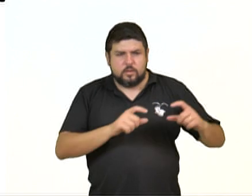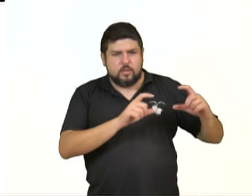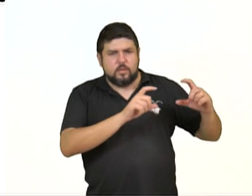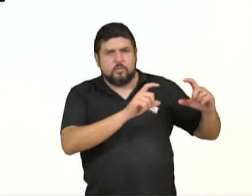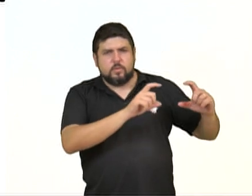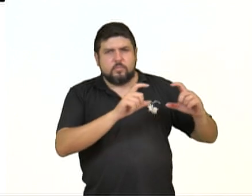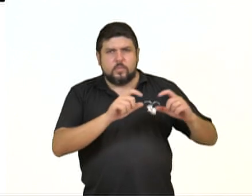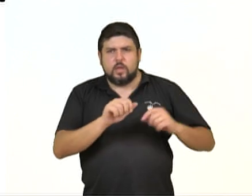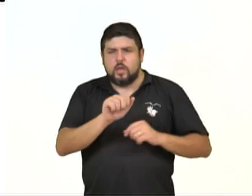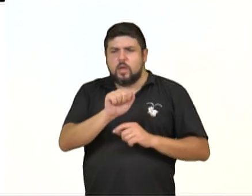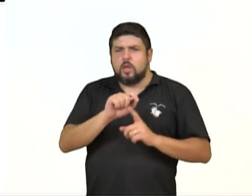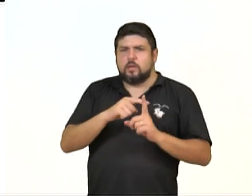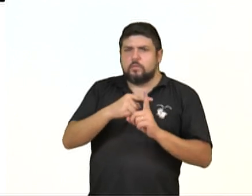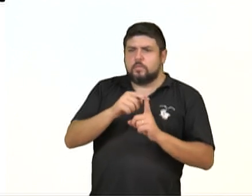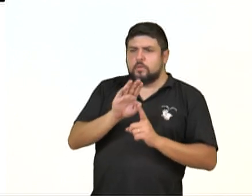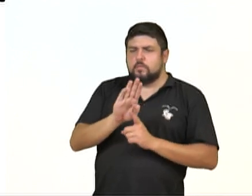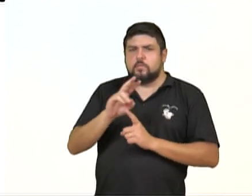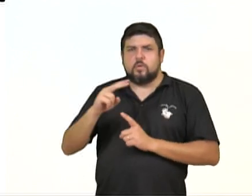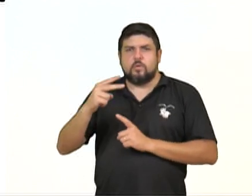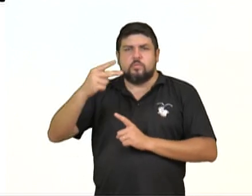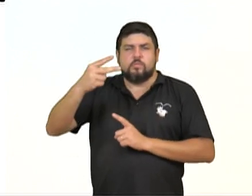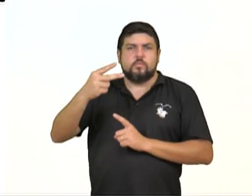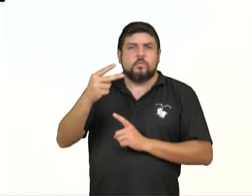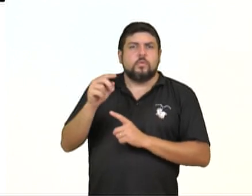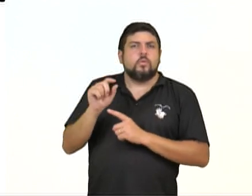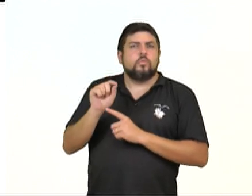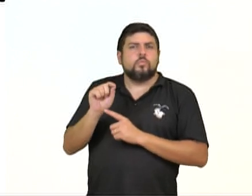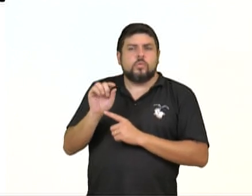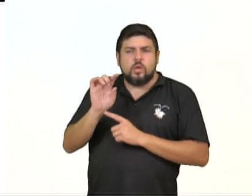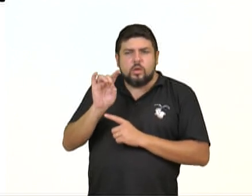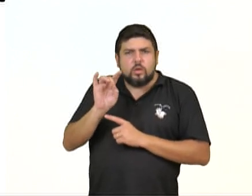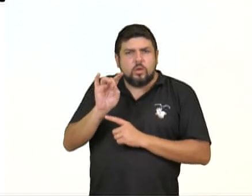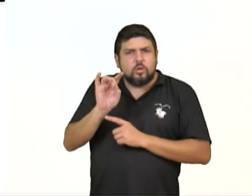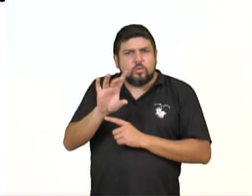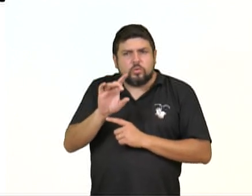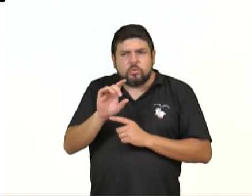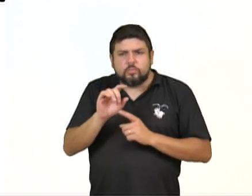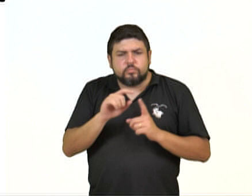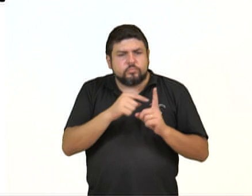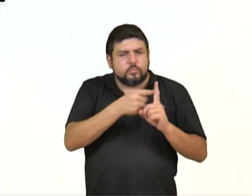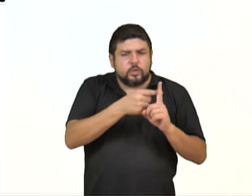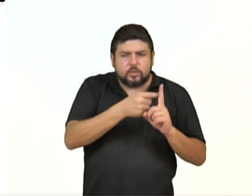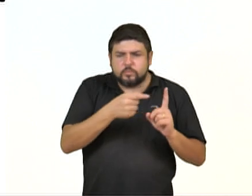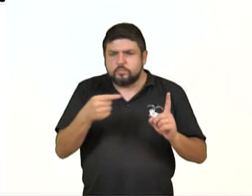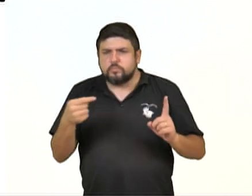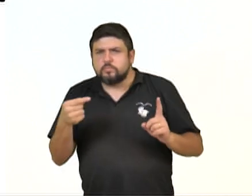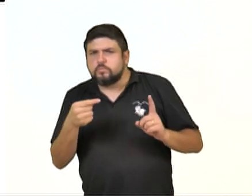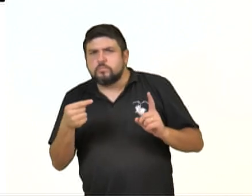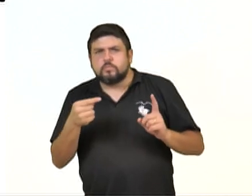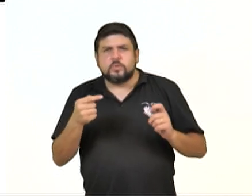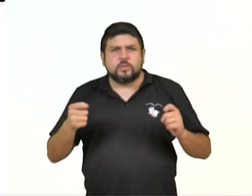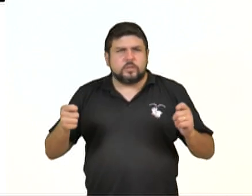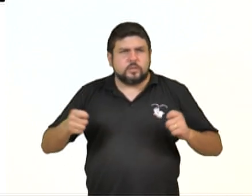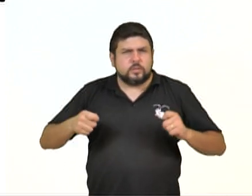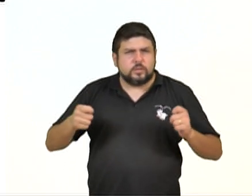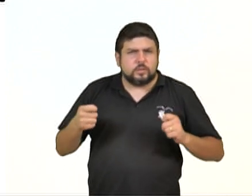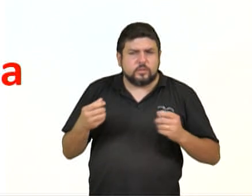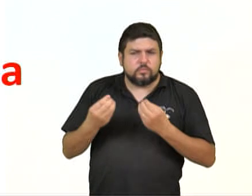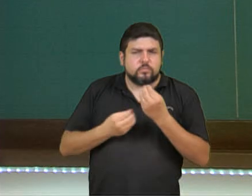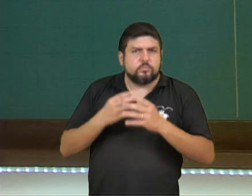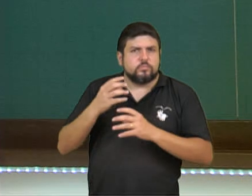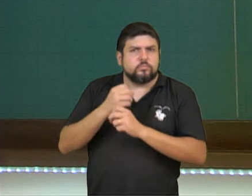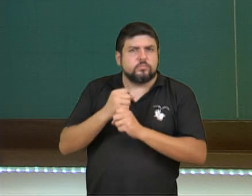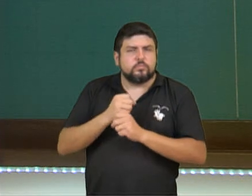a mais b ao quadrado, trabalhando apenas com os sinais? O que você me diz? Será que é possível?